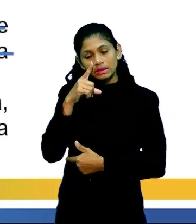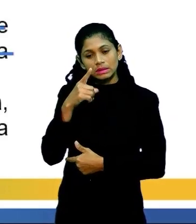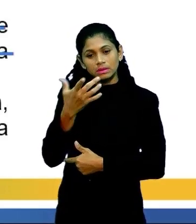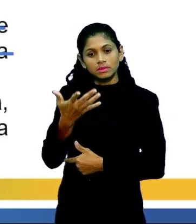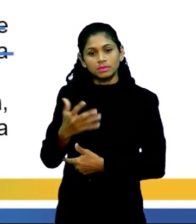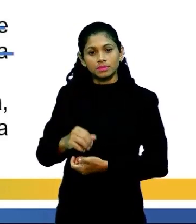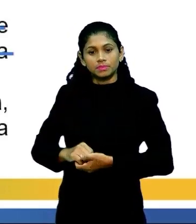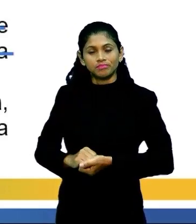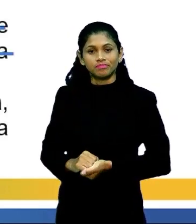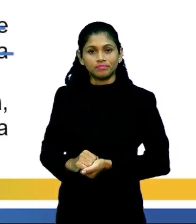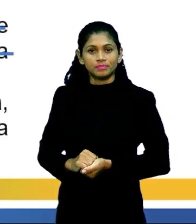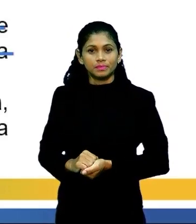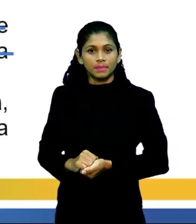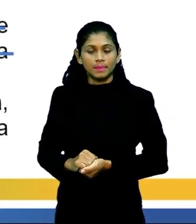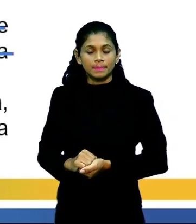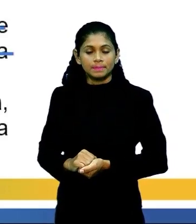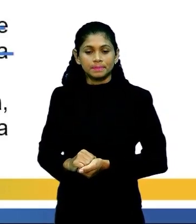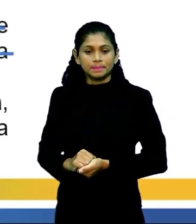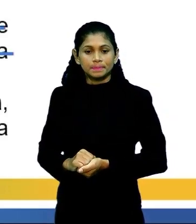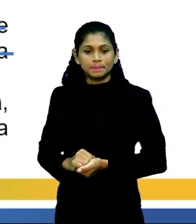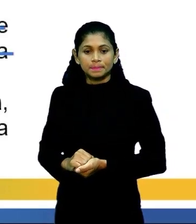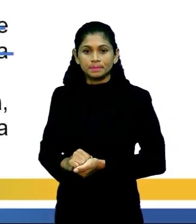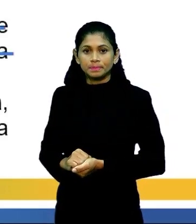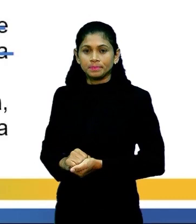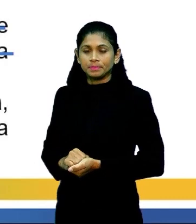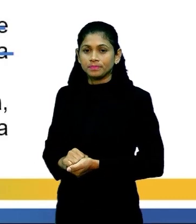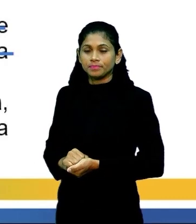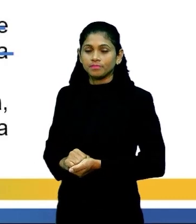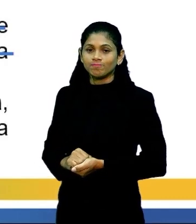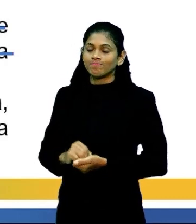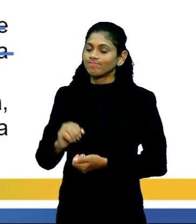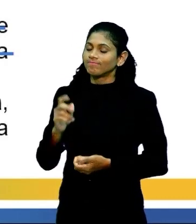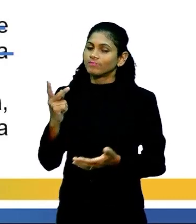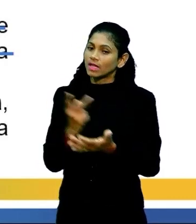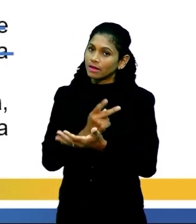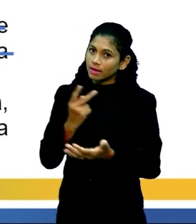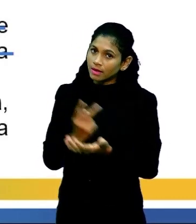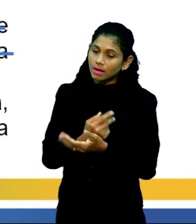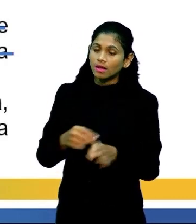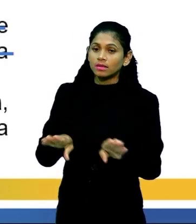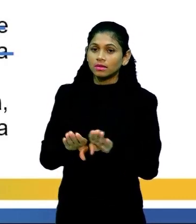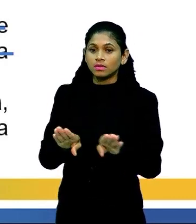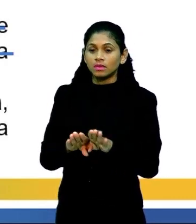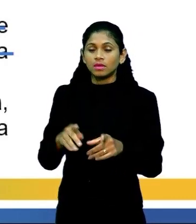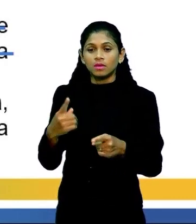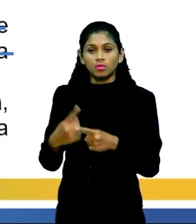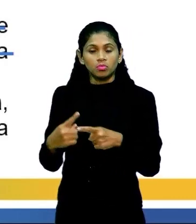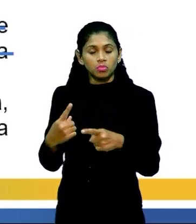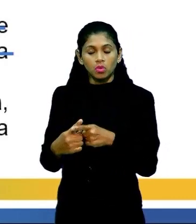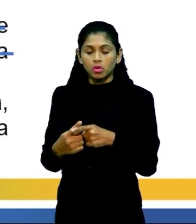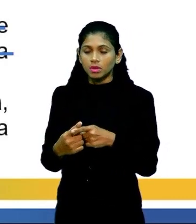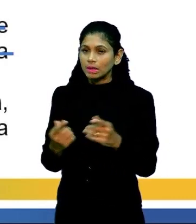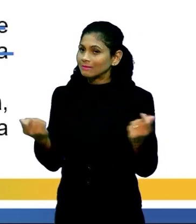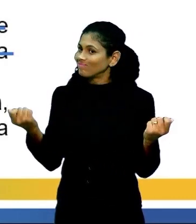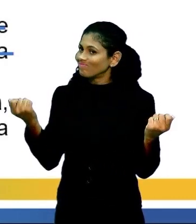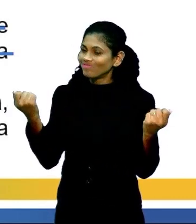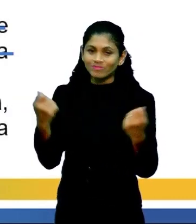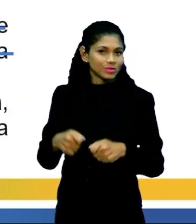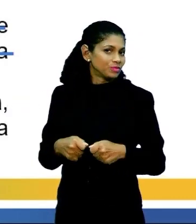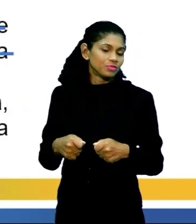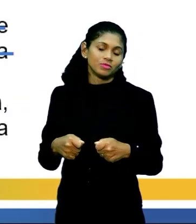Vocês podem ver que não, até porque essa é uma indústria que não é possível as